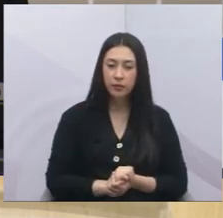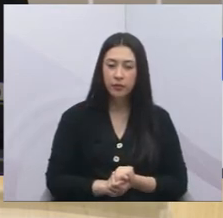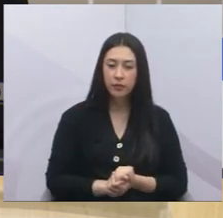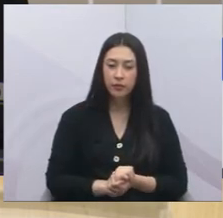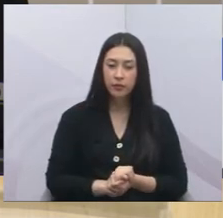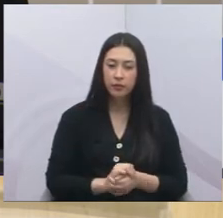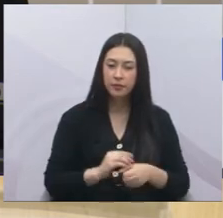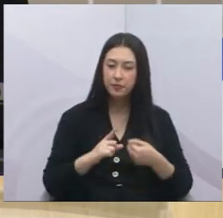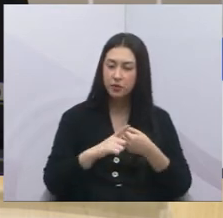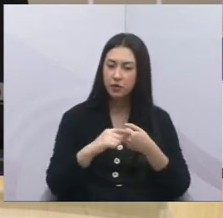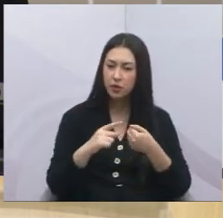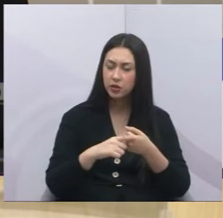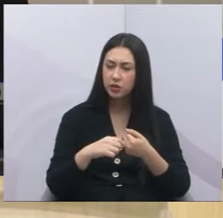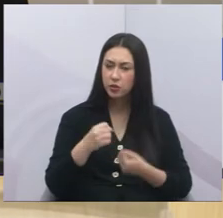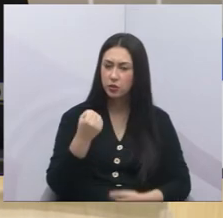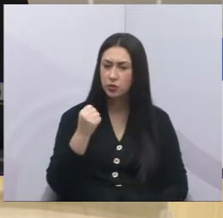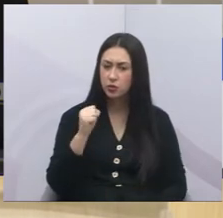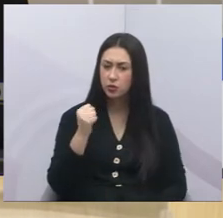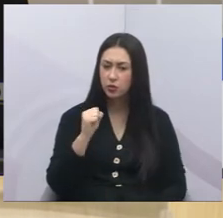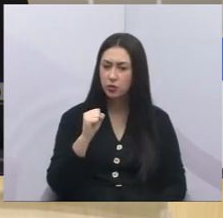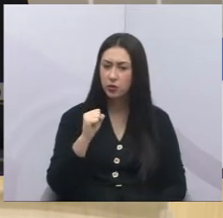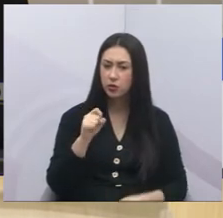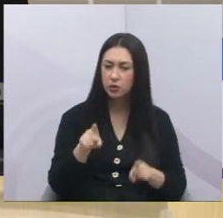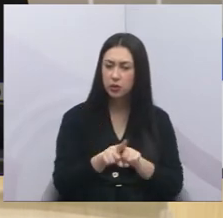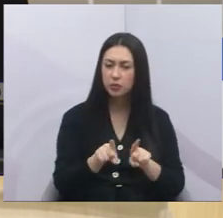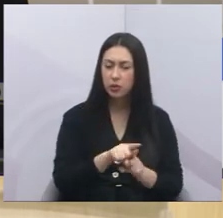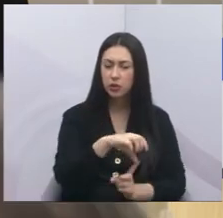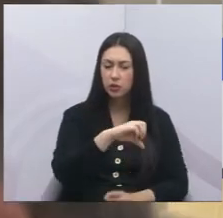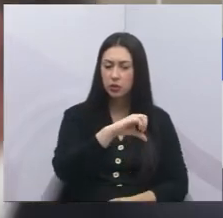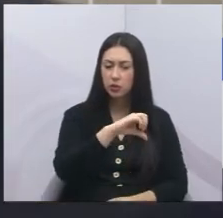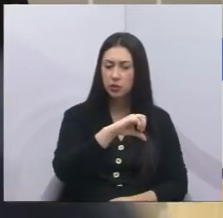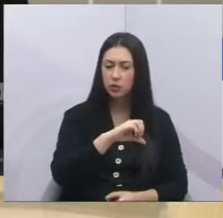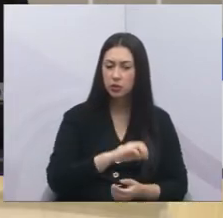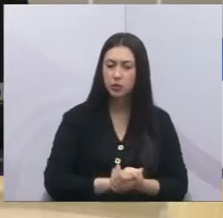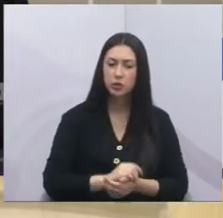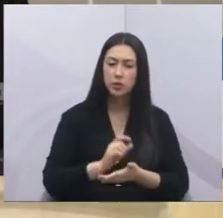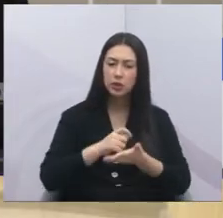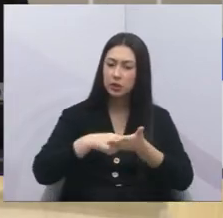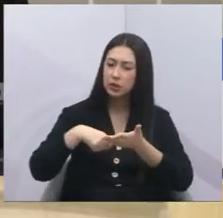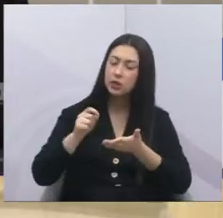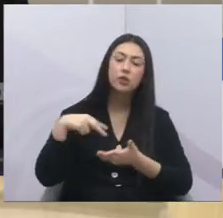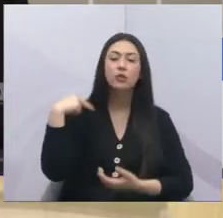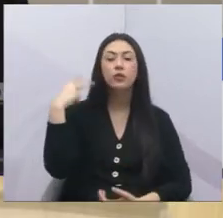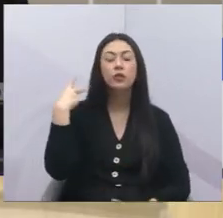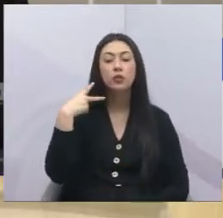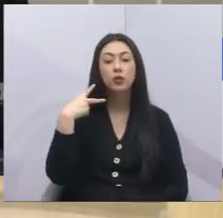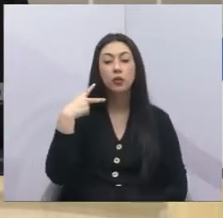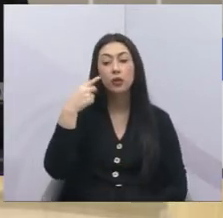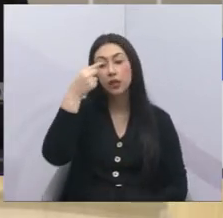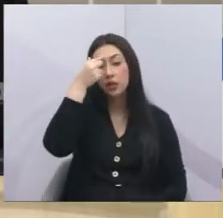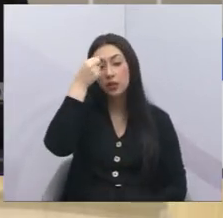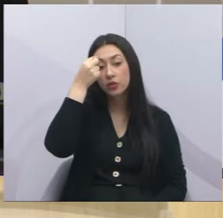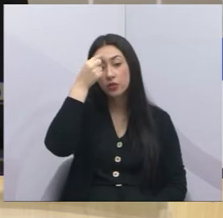9º para 8º. Assina os vereadores Edgar Sasaki, Maria